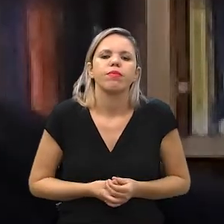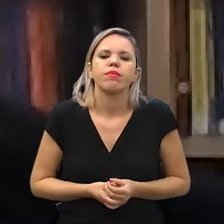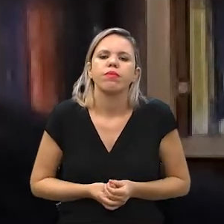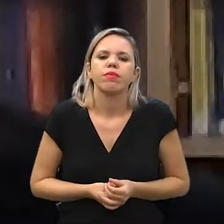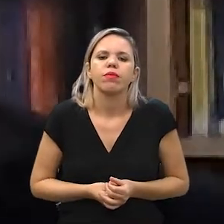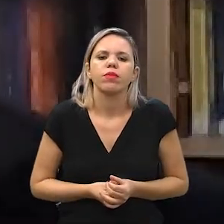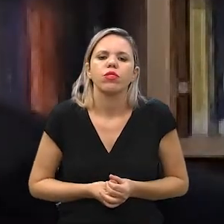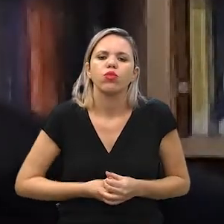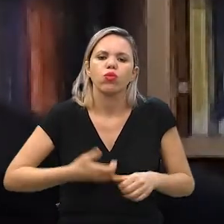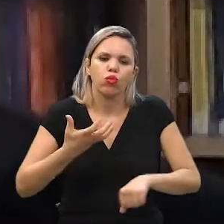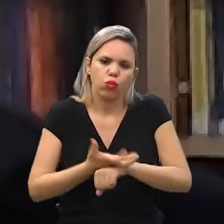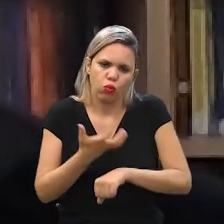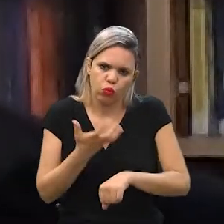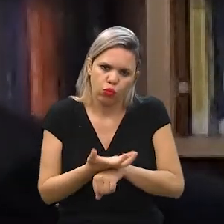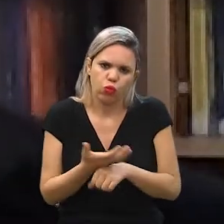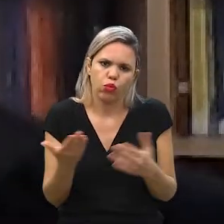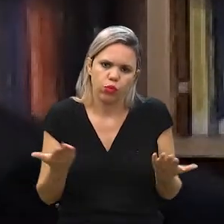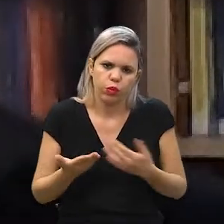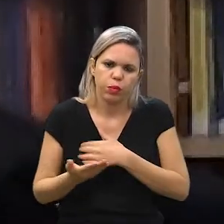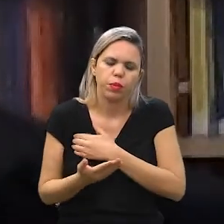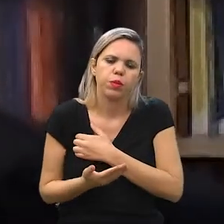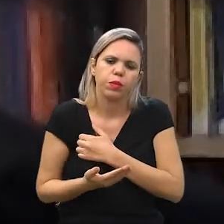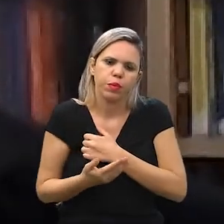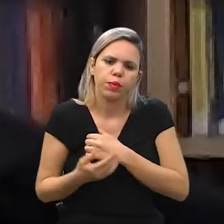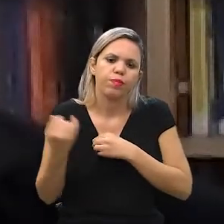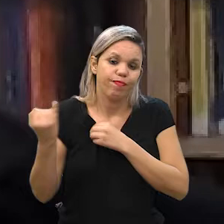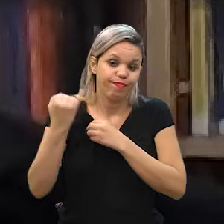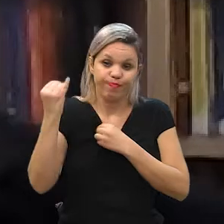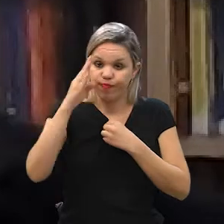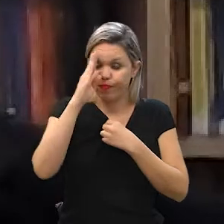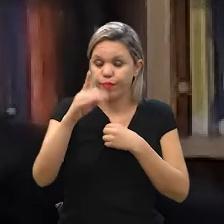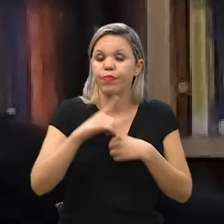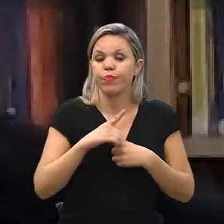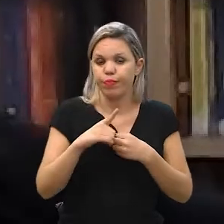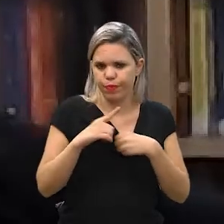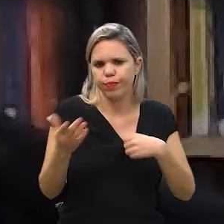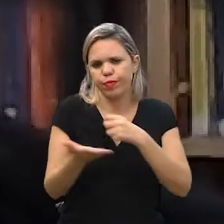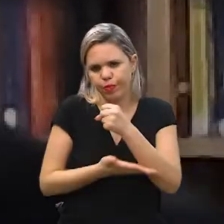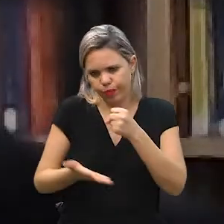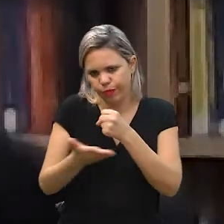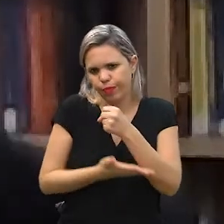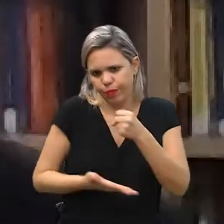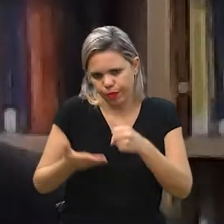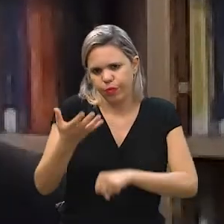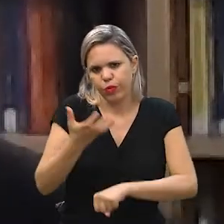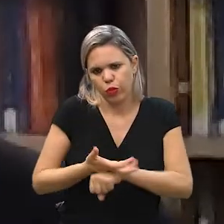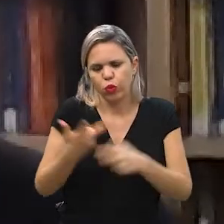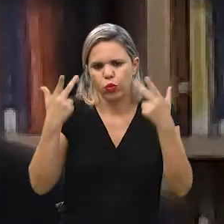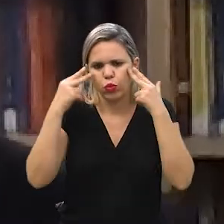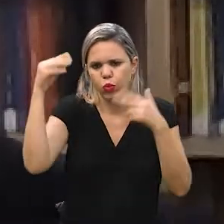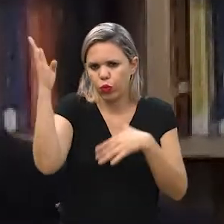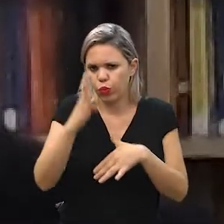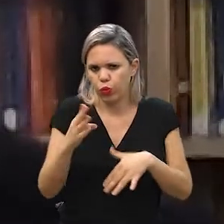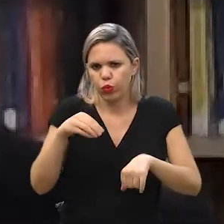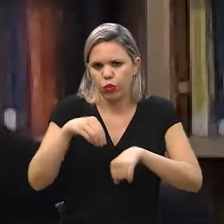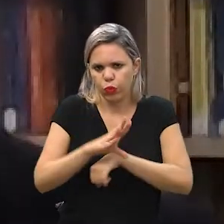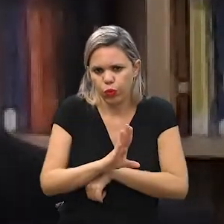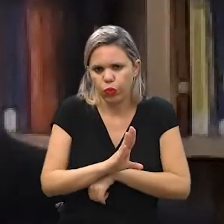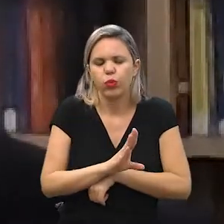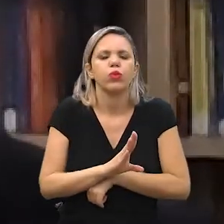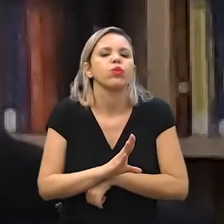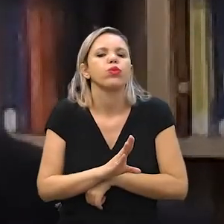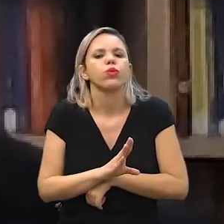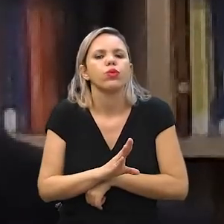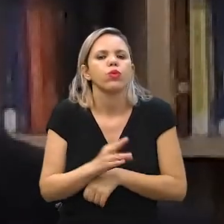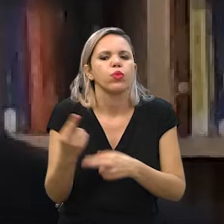o currículo, né, hoje é imprescindível, a gente tem a base curricular nacional comum, que traz um rol